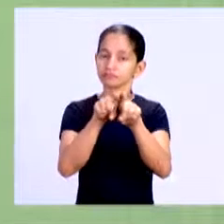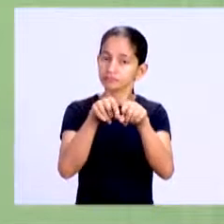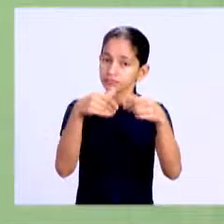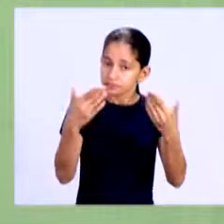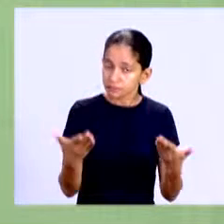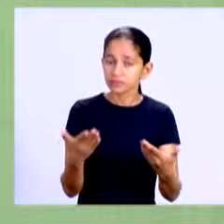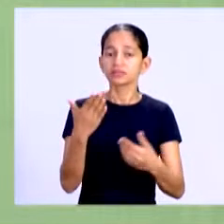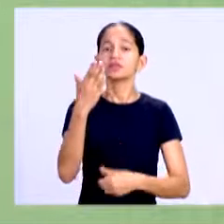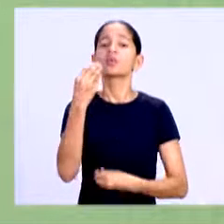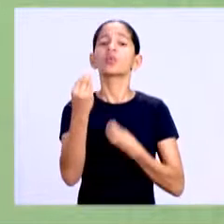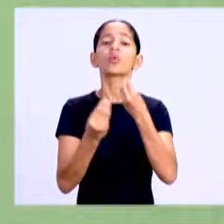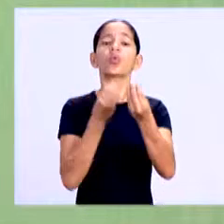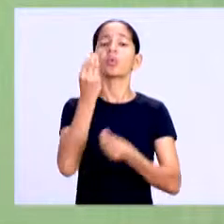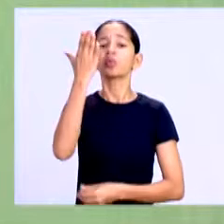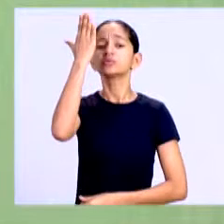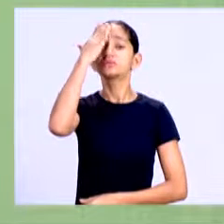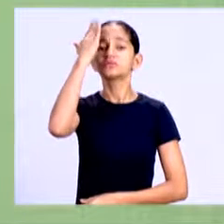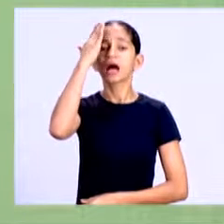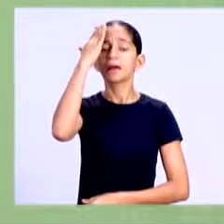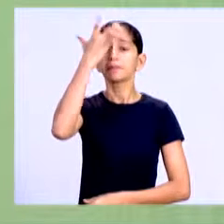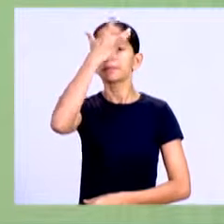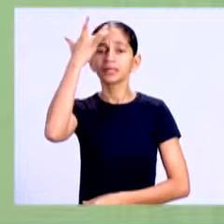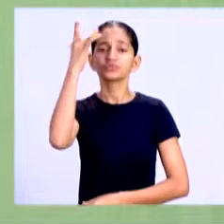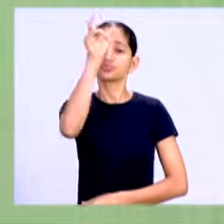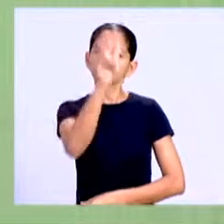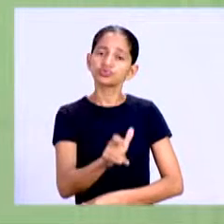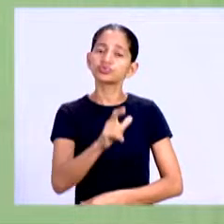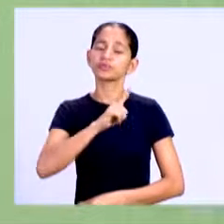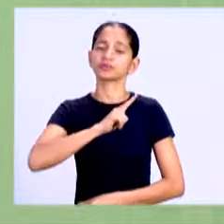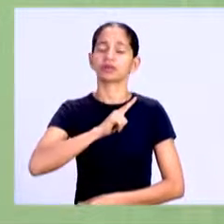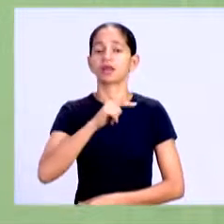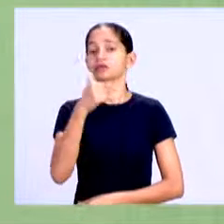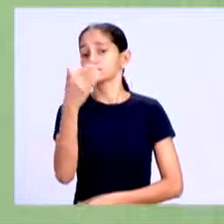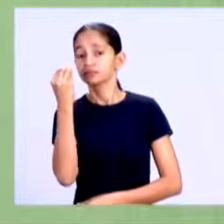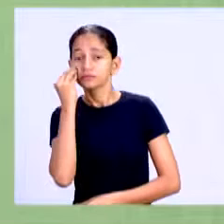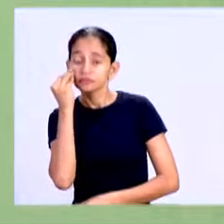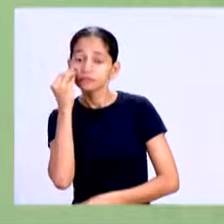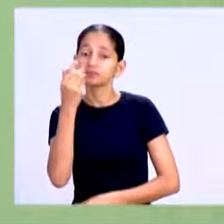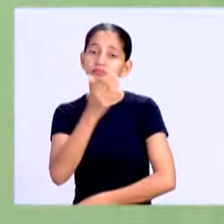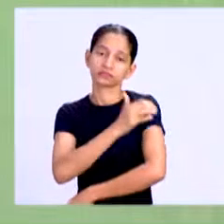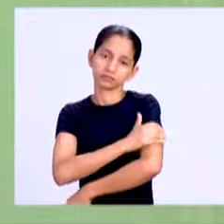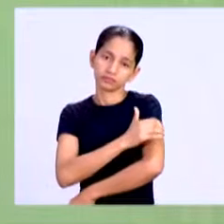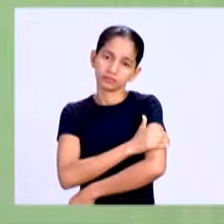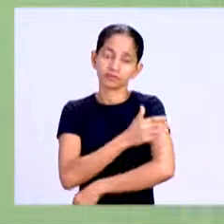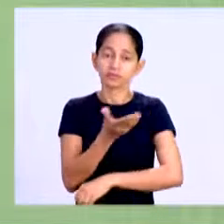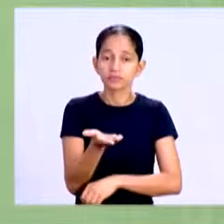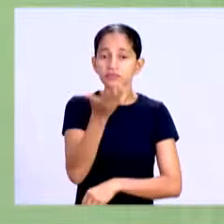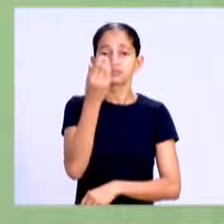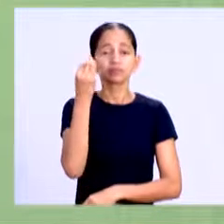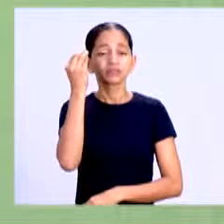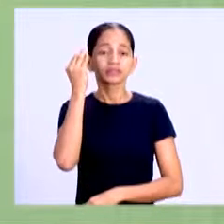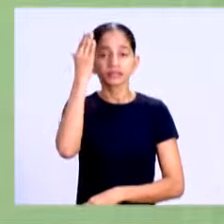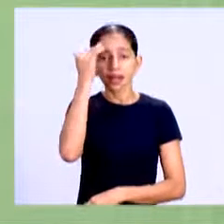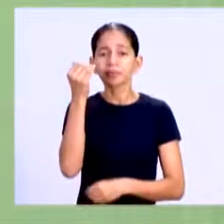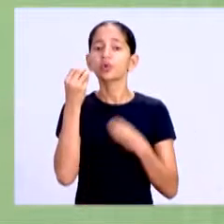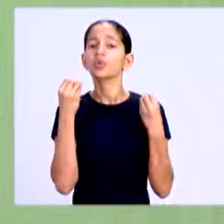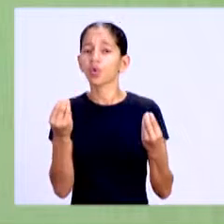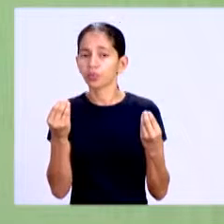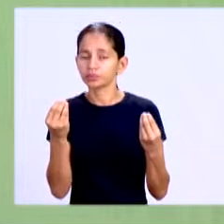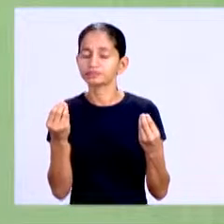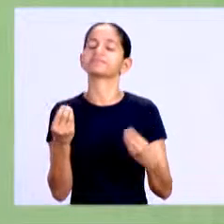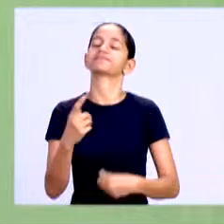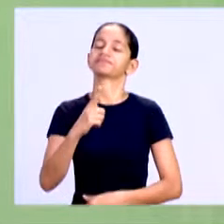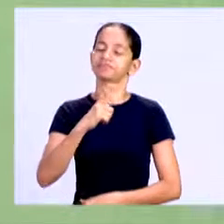Como saber se alguém tem hipertensão? Para saber, é necessário que se faça verificação